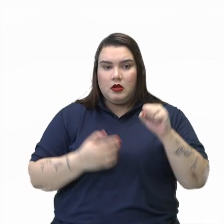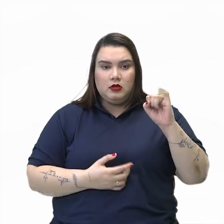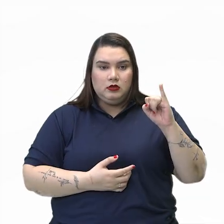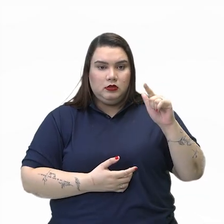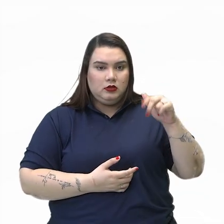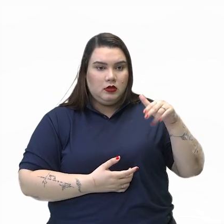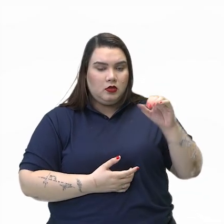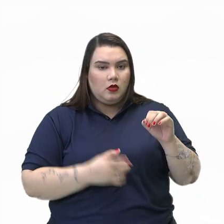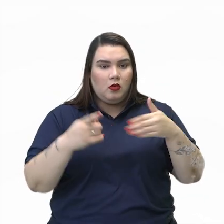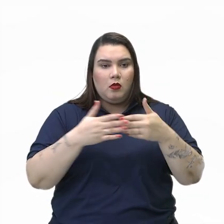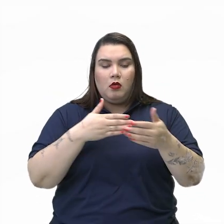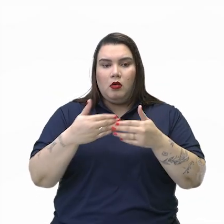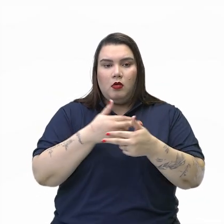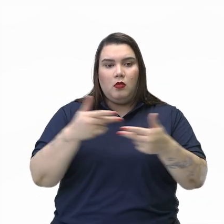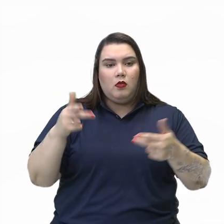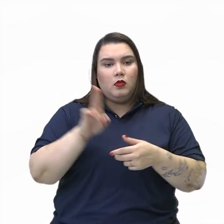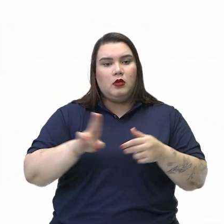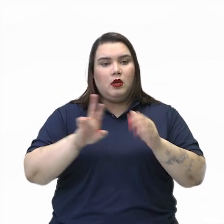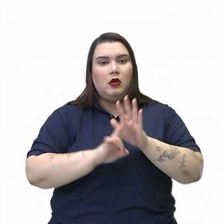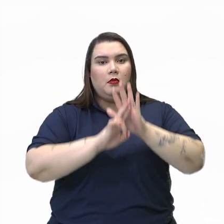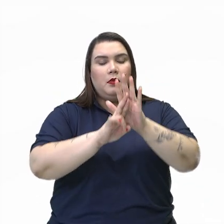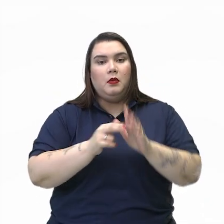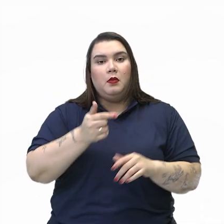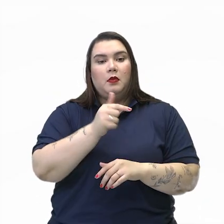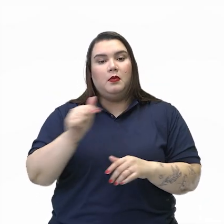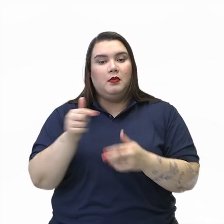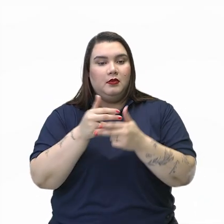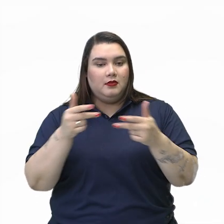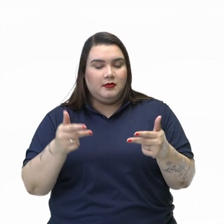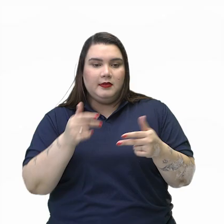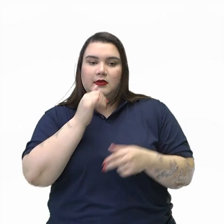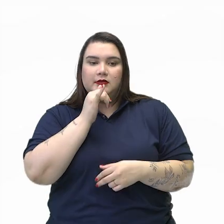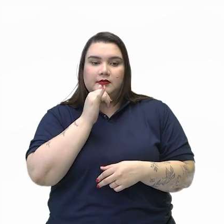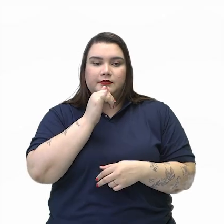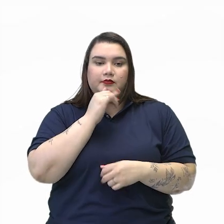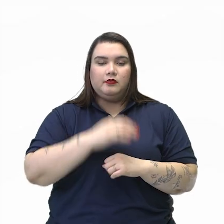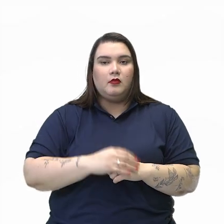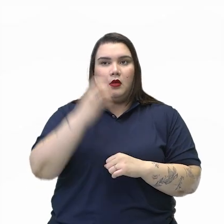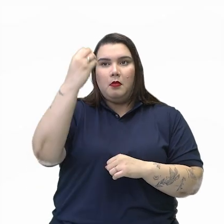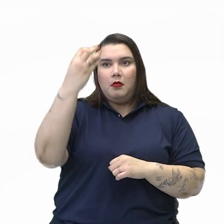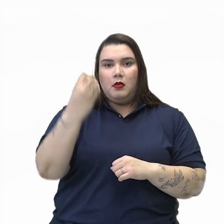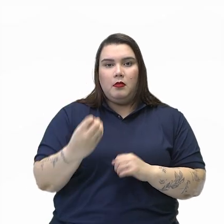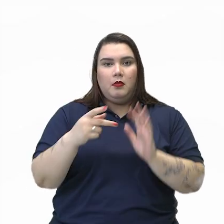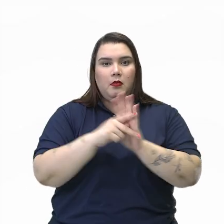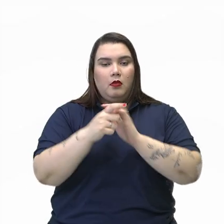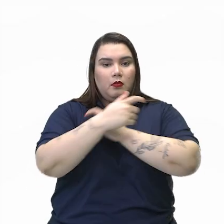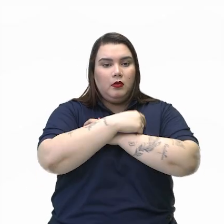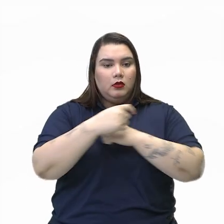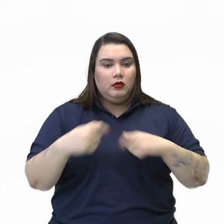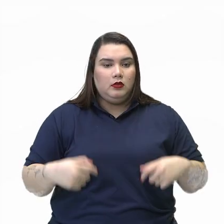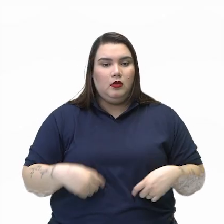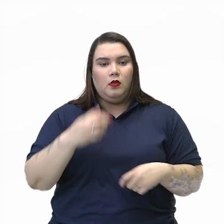signo é qualquer coisa usada para representar outra coisa. Então, por exemplo, em sinalizações de trânsito, a